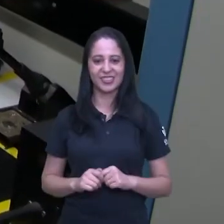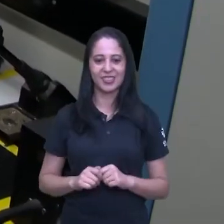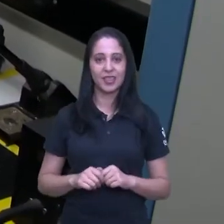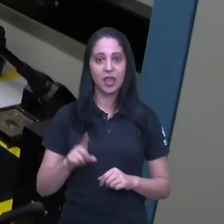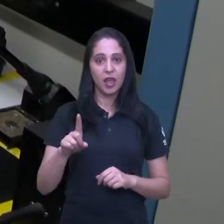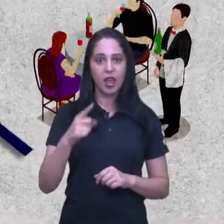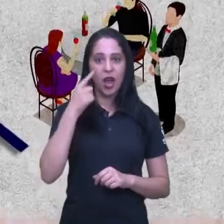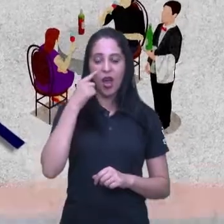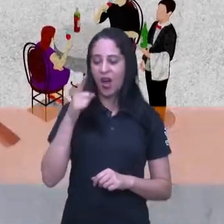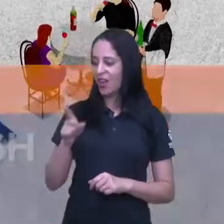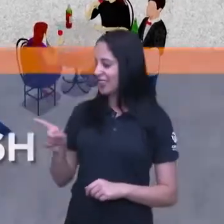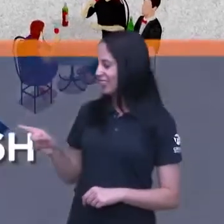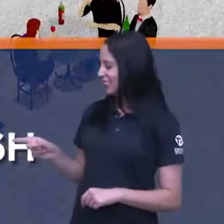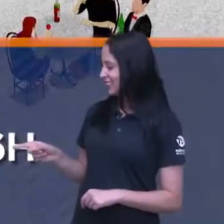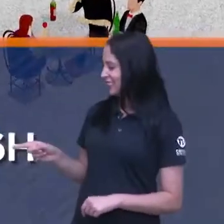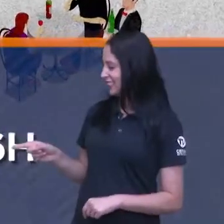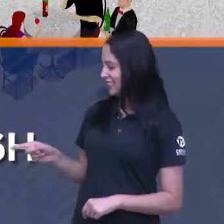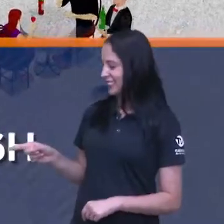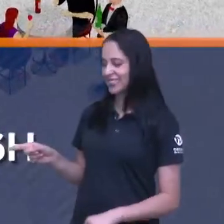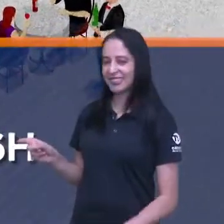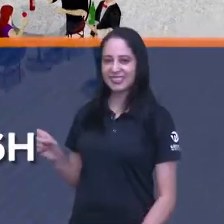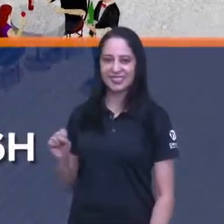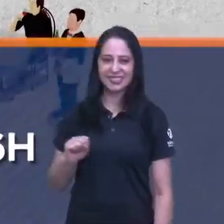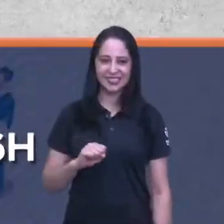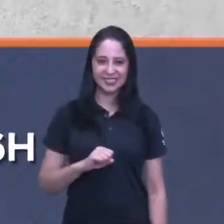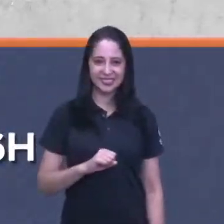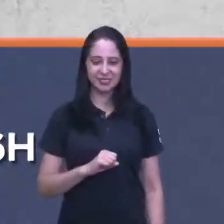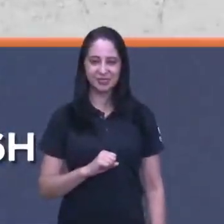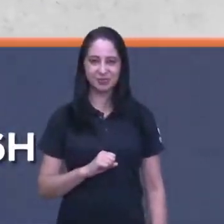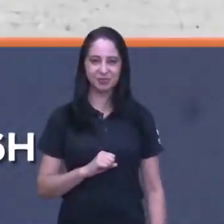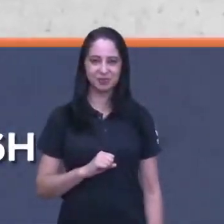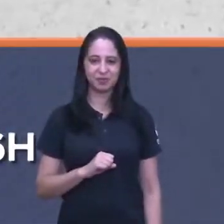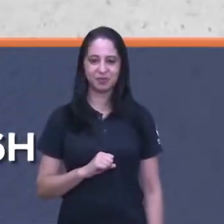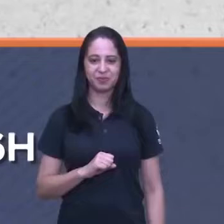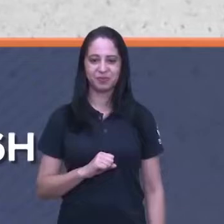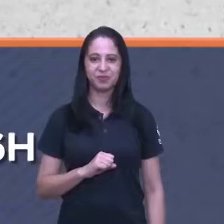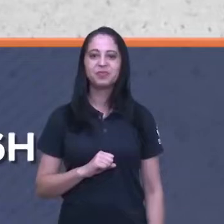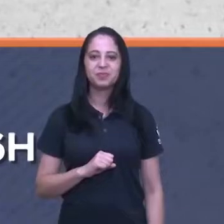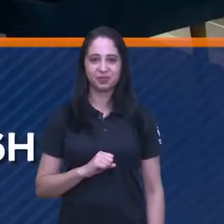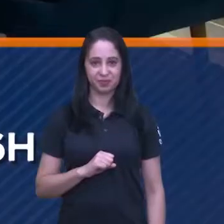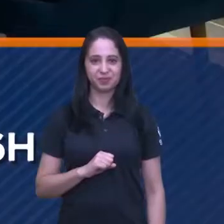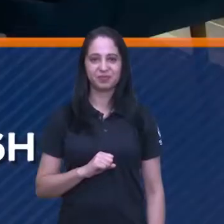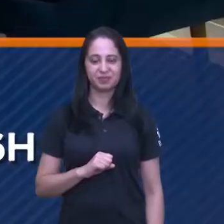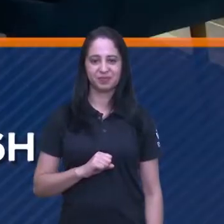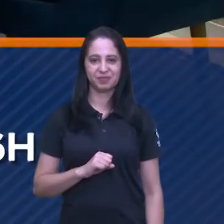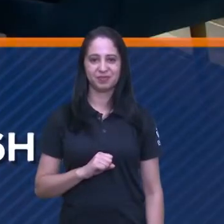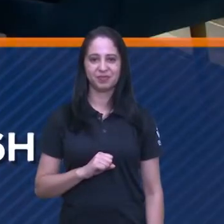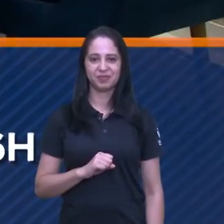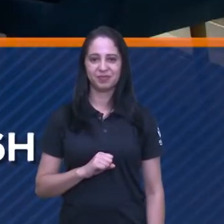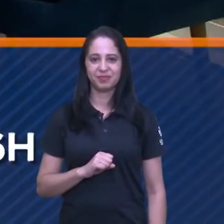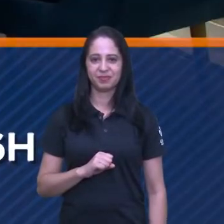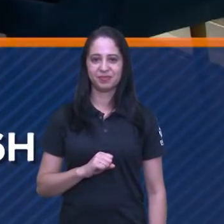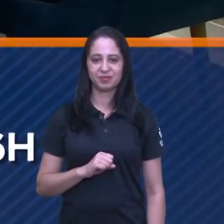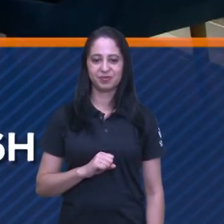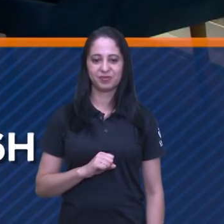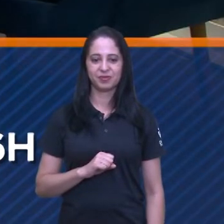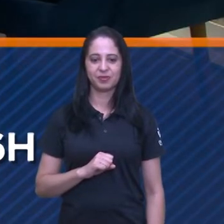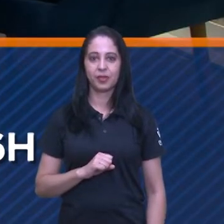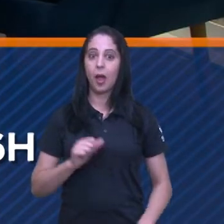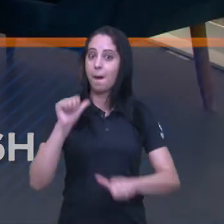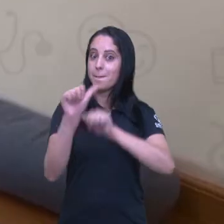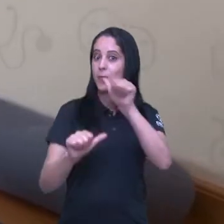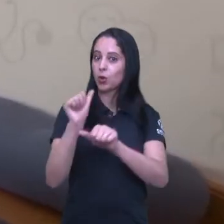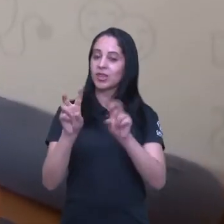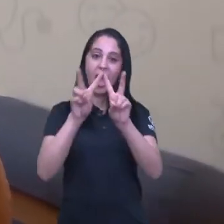sucesso profissional você confere um novo episódio todas as segundas as quatro horas da tarde com reprises na quarta-feira